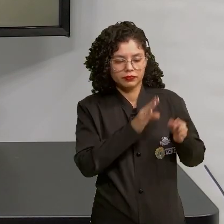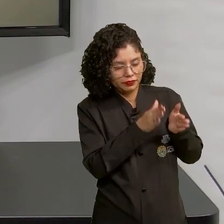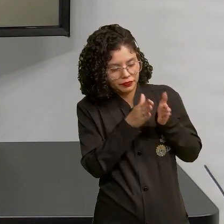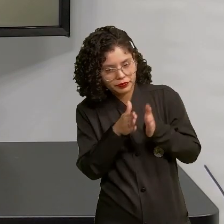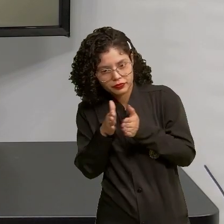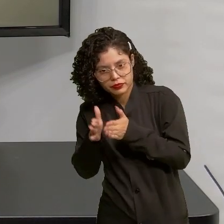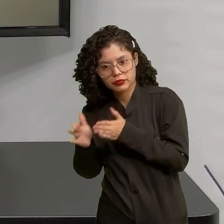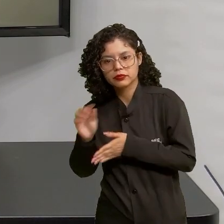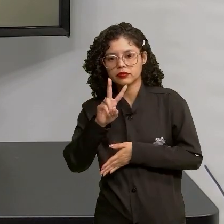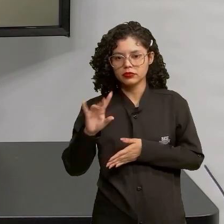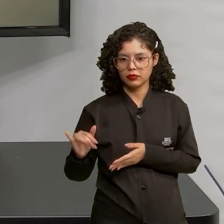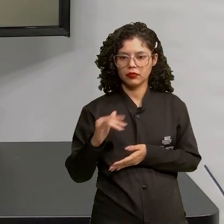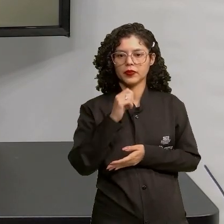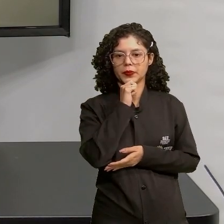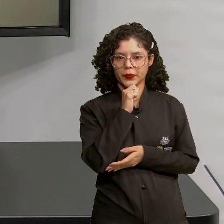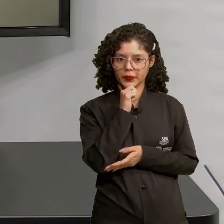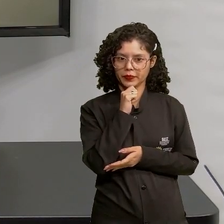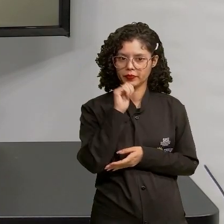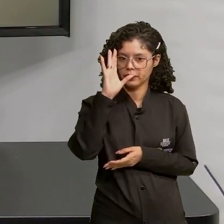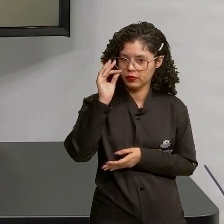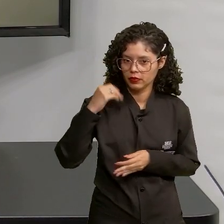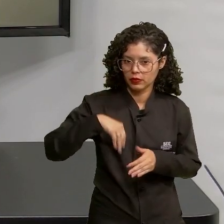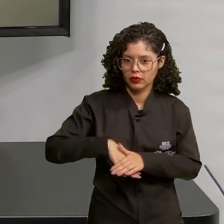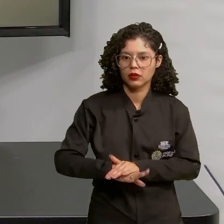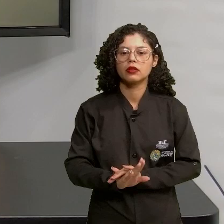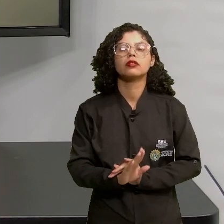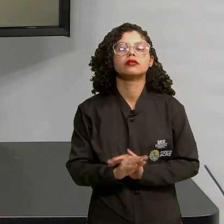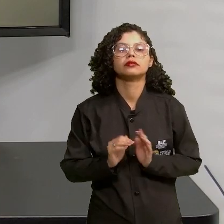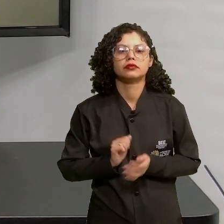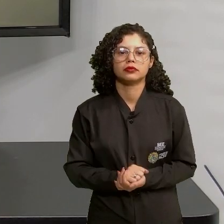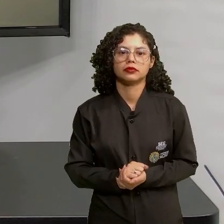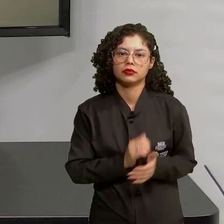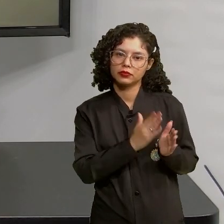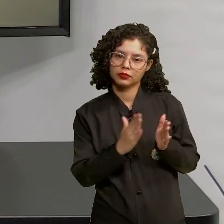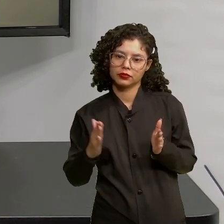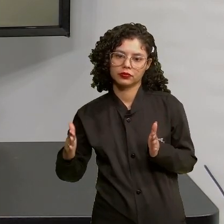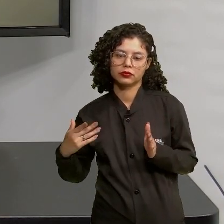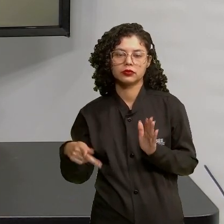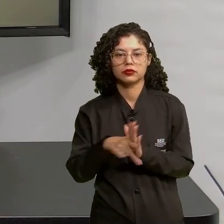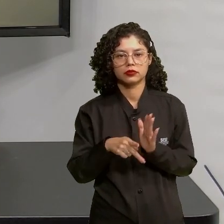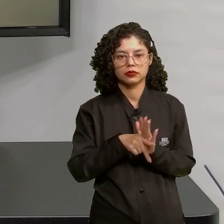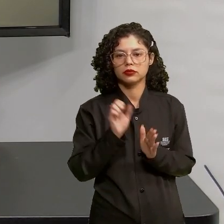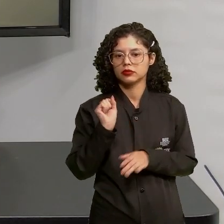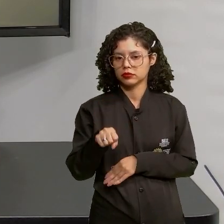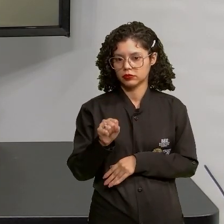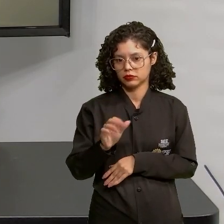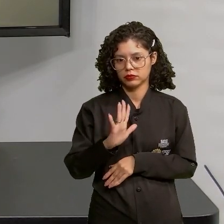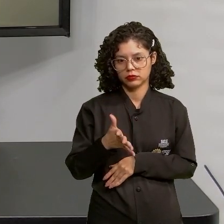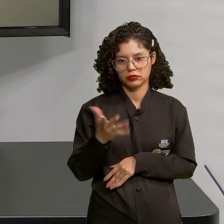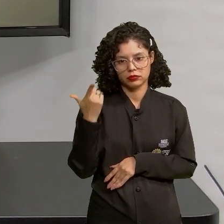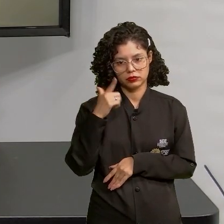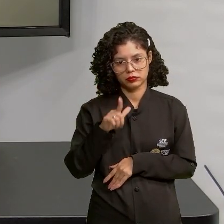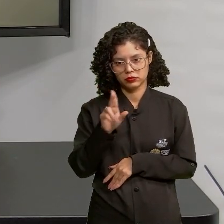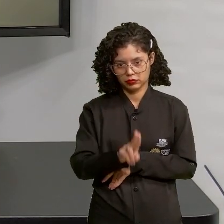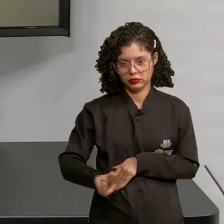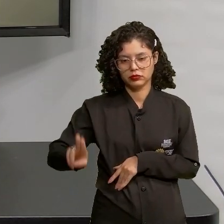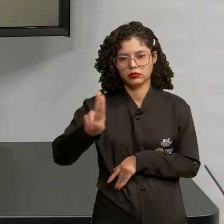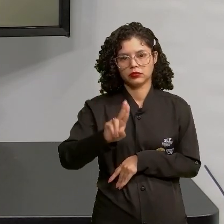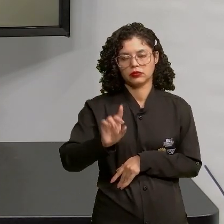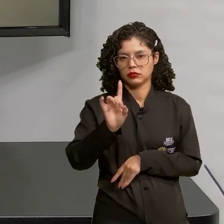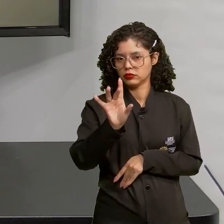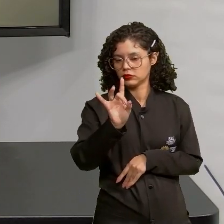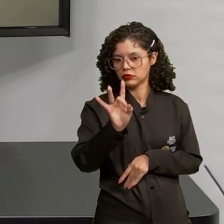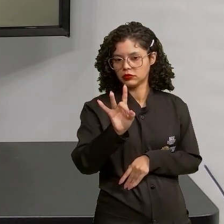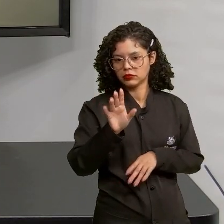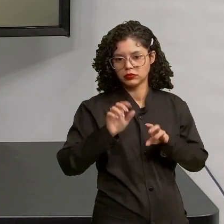repertórios, né? Ele vai deixando ali armazenado uma sequência de música que o cantor consegue usar apenas